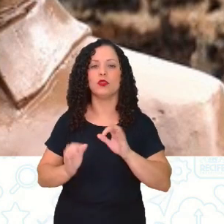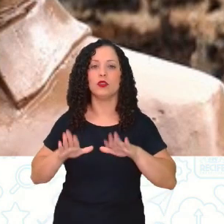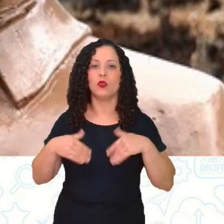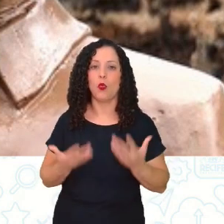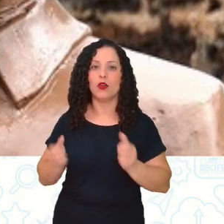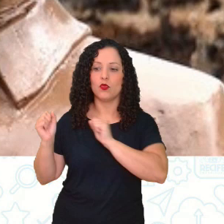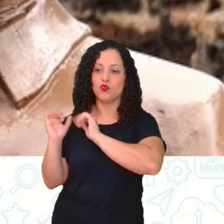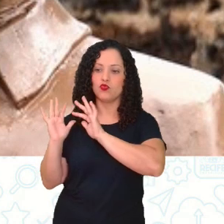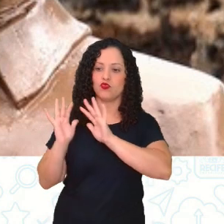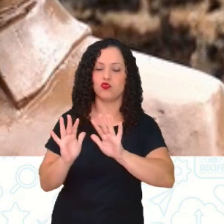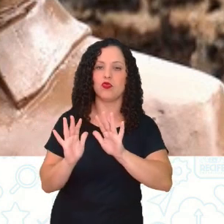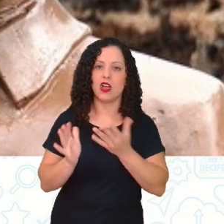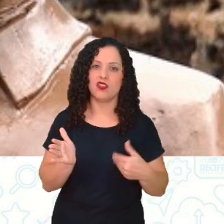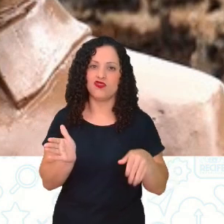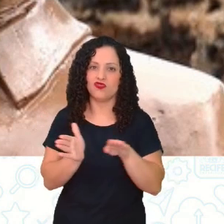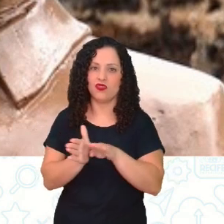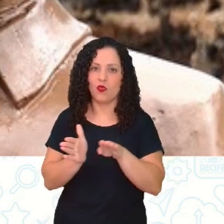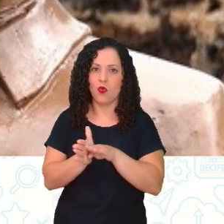quando ele invadiu, né, a